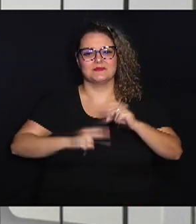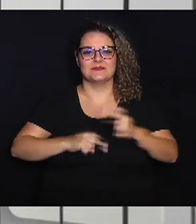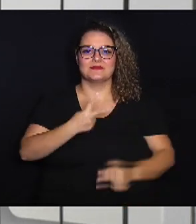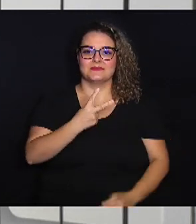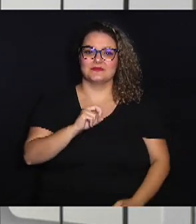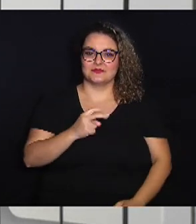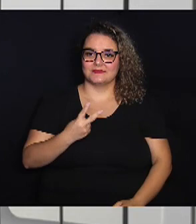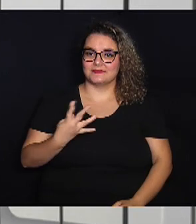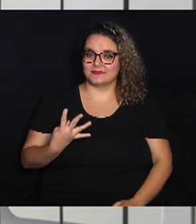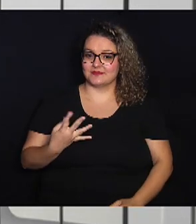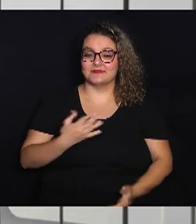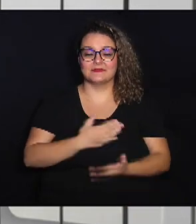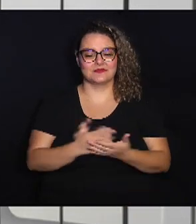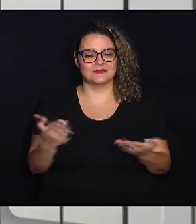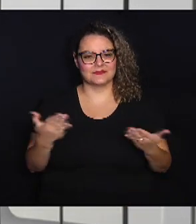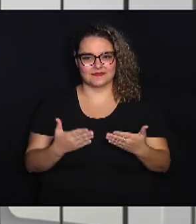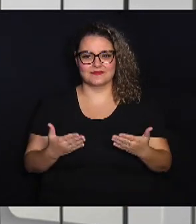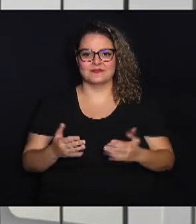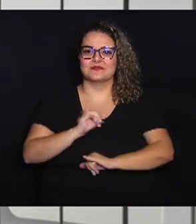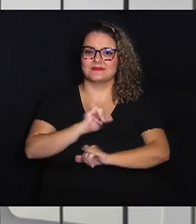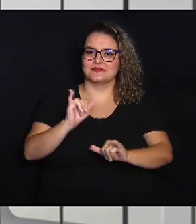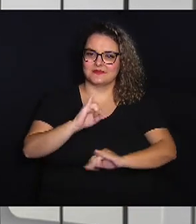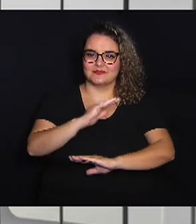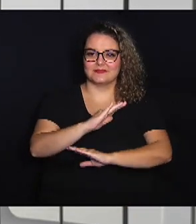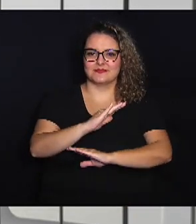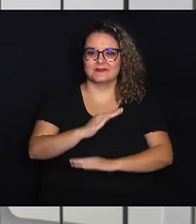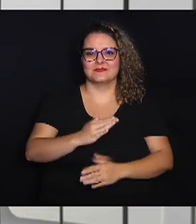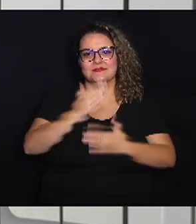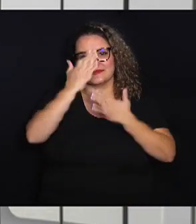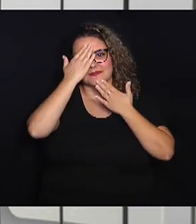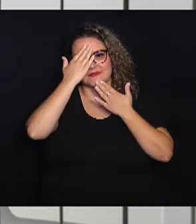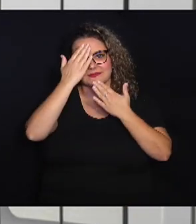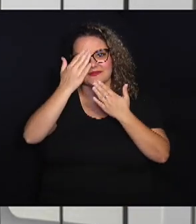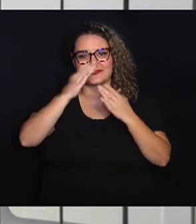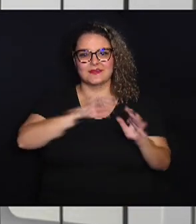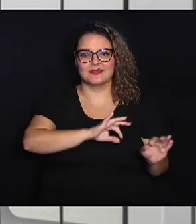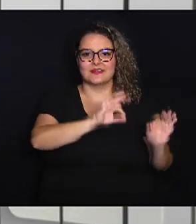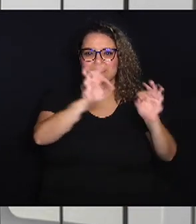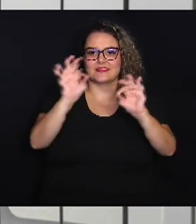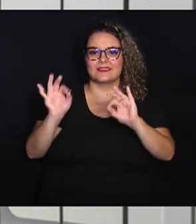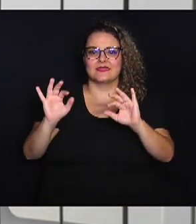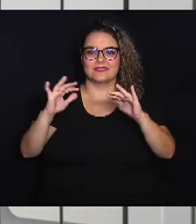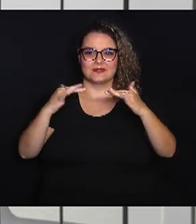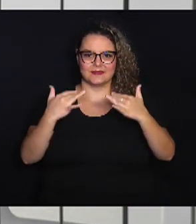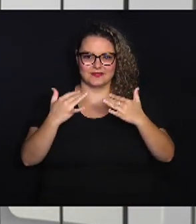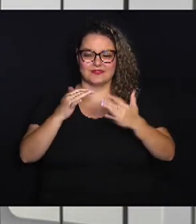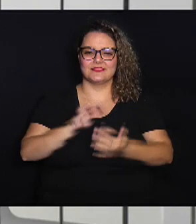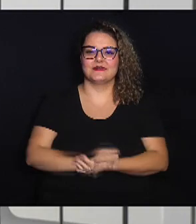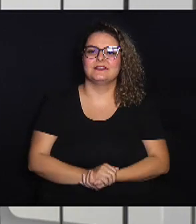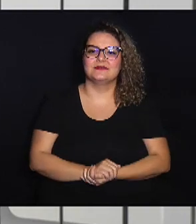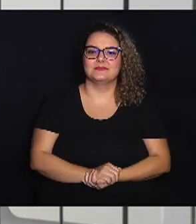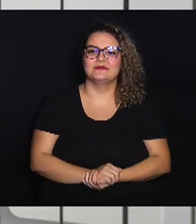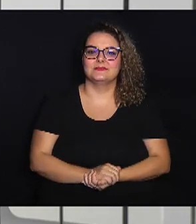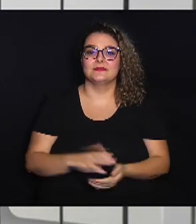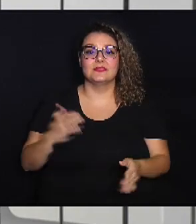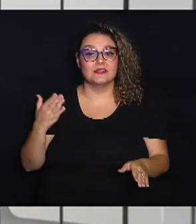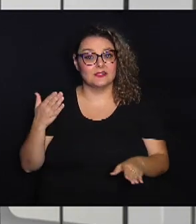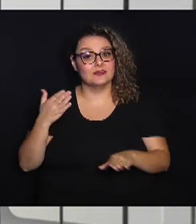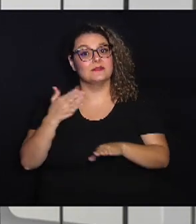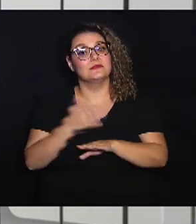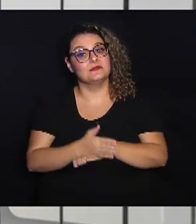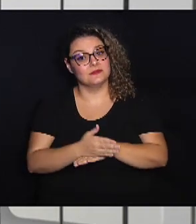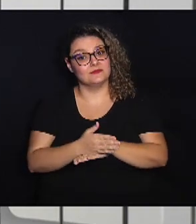2024. Começa agora o Jornal Câmara Notícia. Muito obrigado pela sua companhia, pela sua audiência e